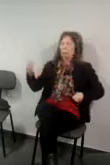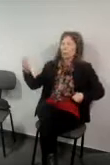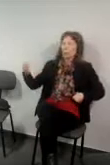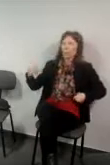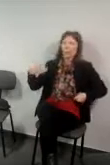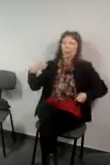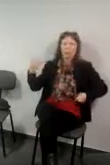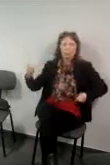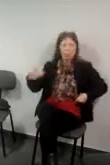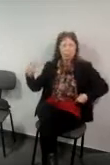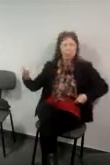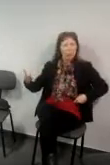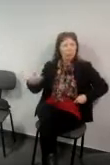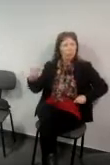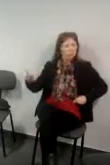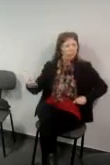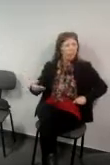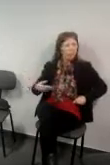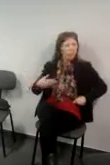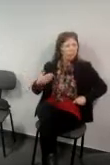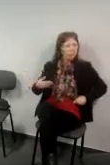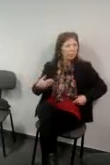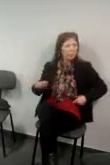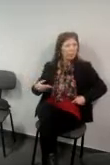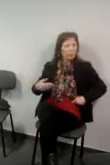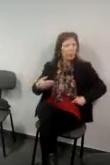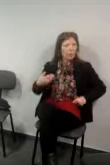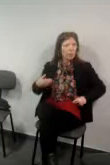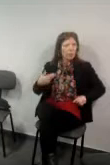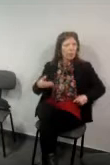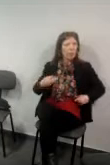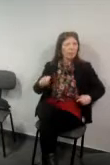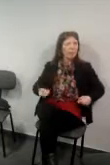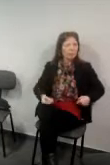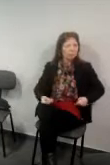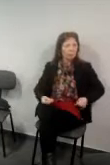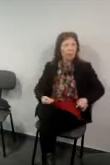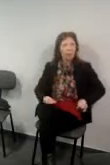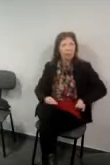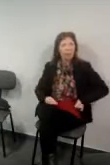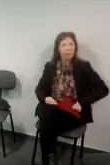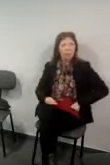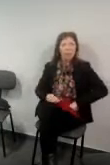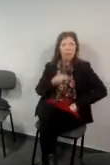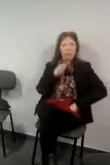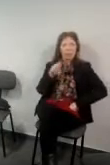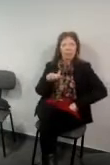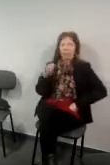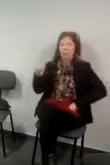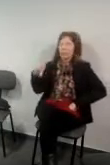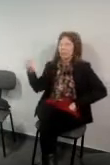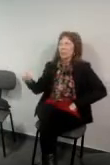vai poder curar muito mais esse tipo de doenças que precisam de cicatrização, né?